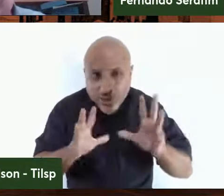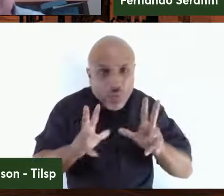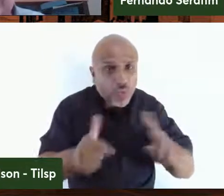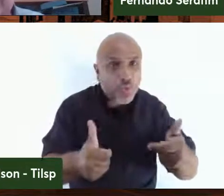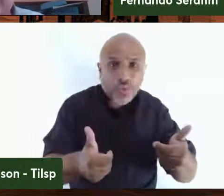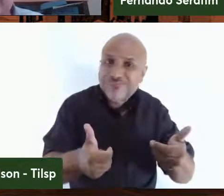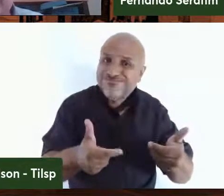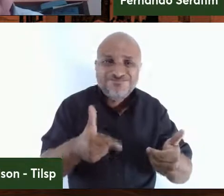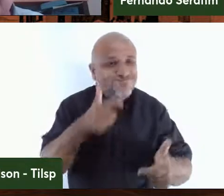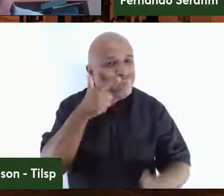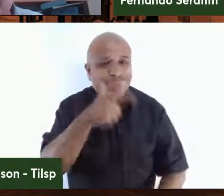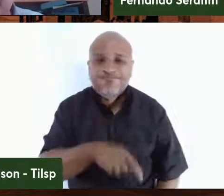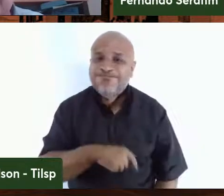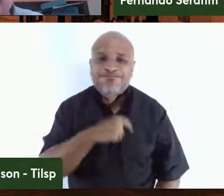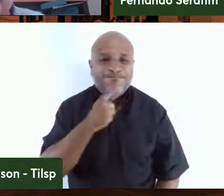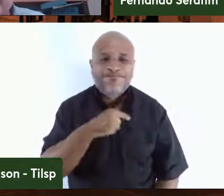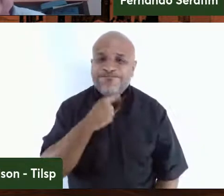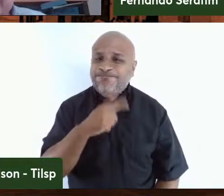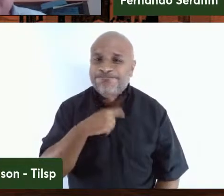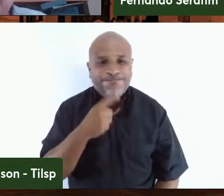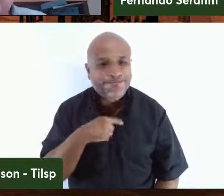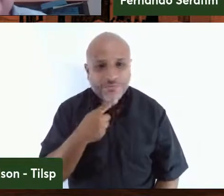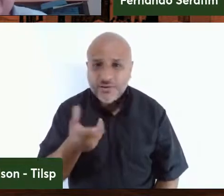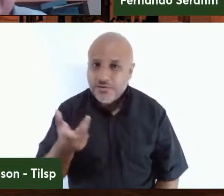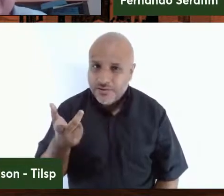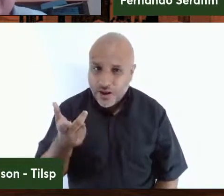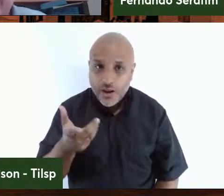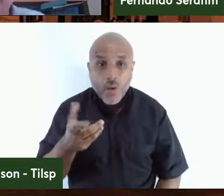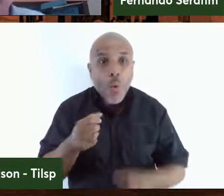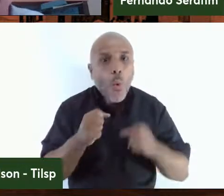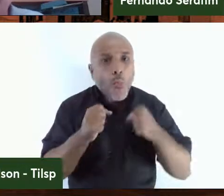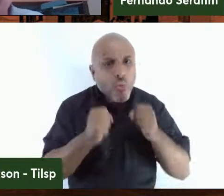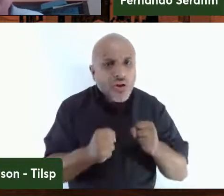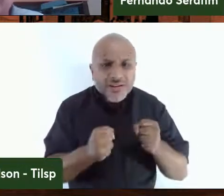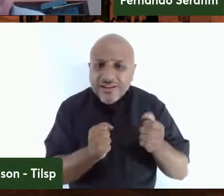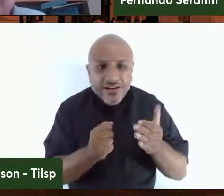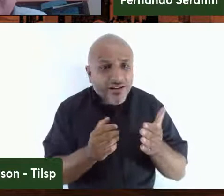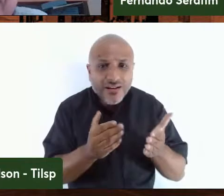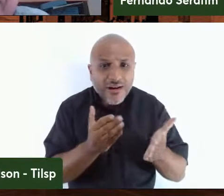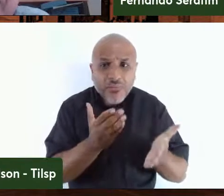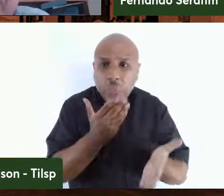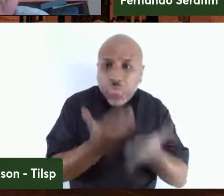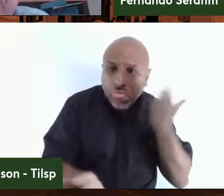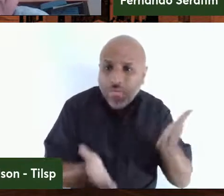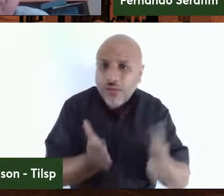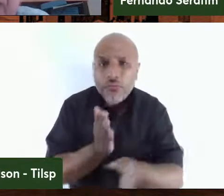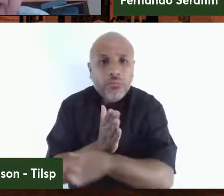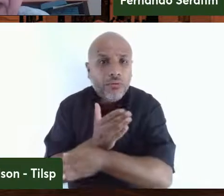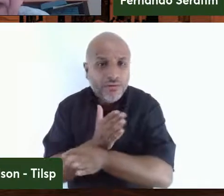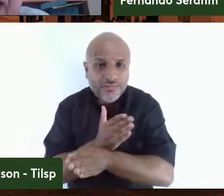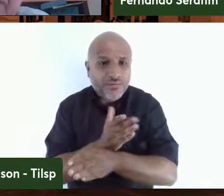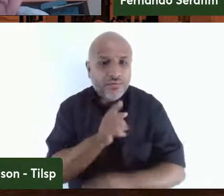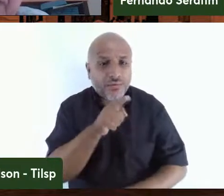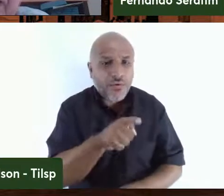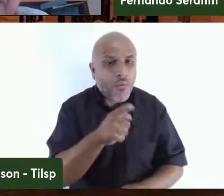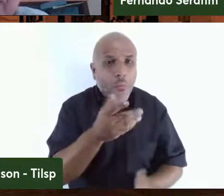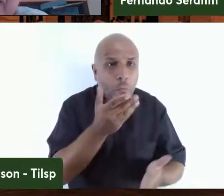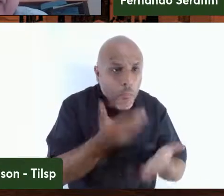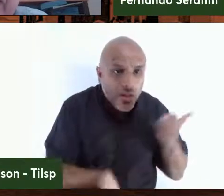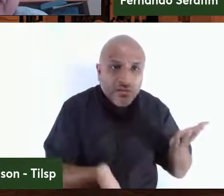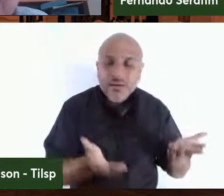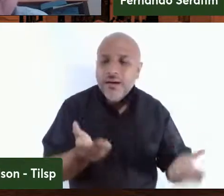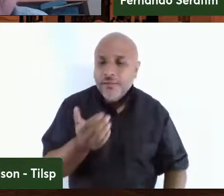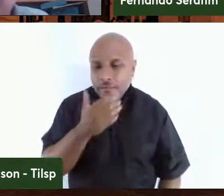todos e não consegue. Né? O poder escapa, né? O seu poder escapa,